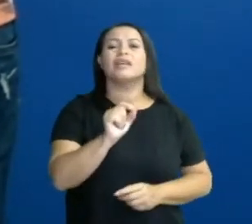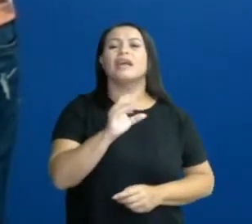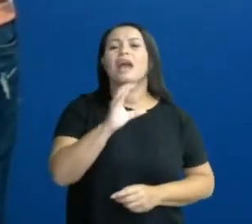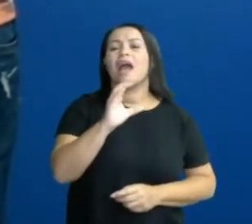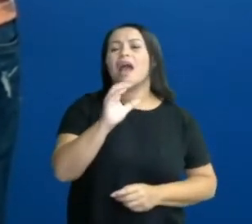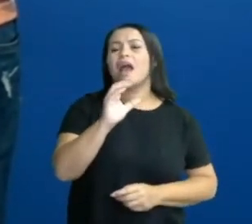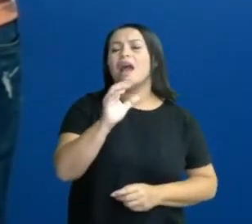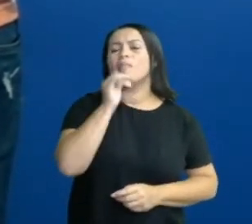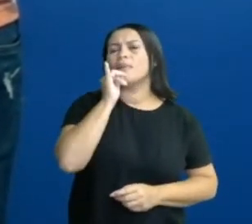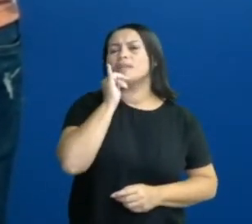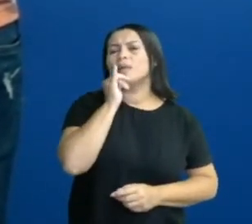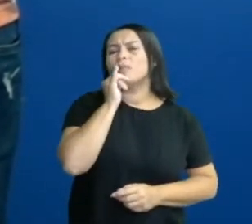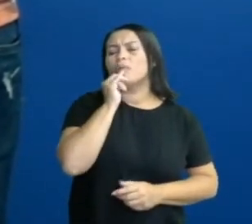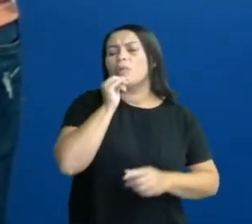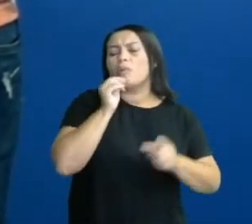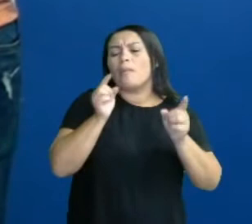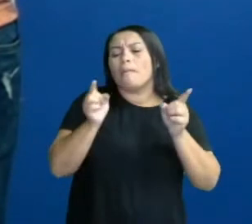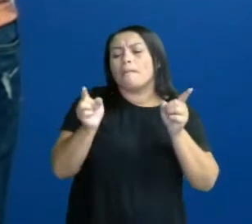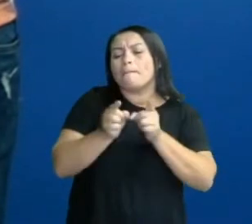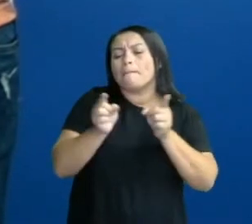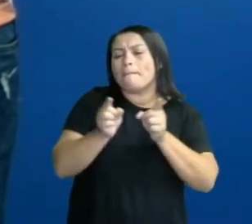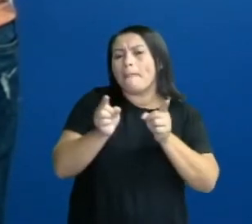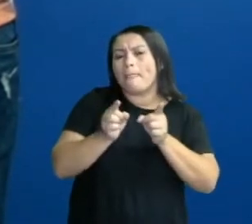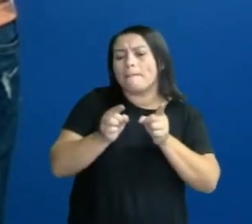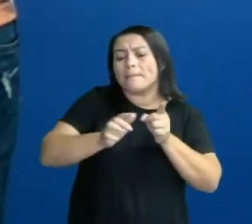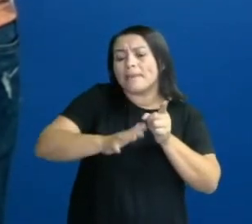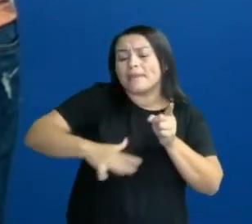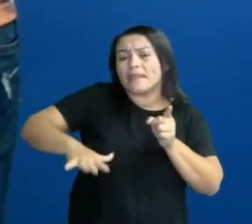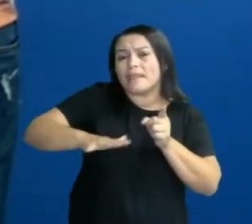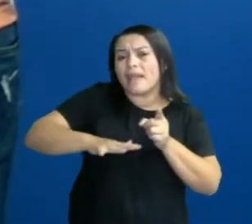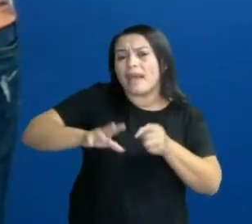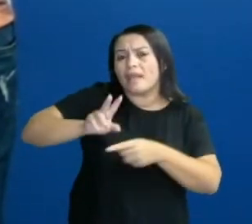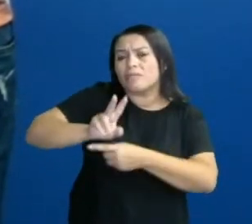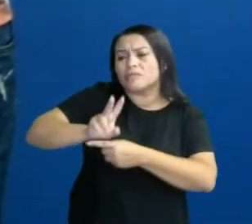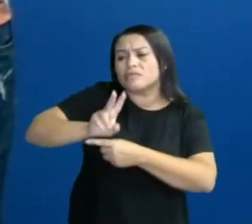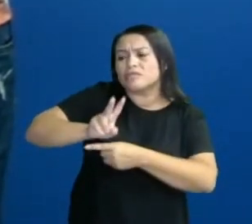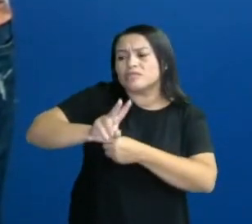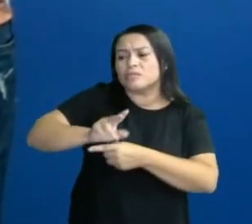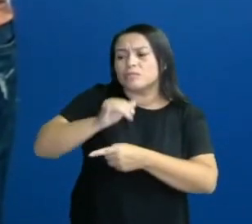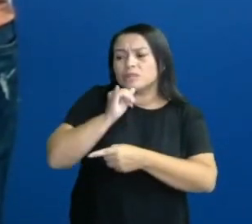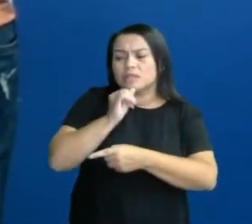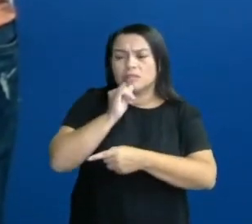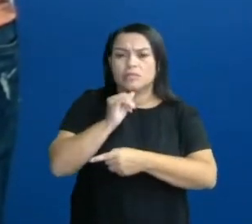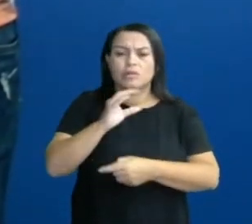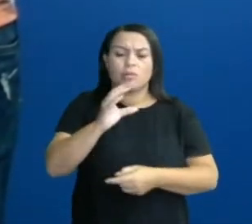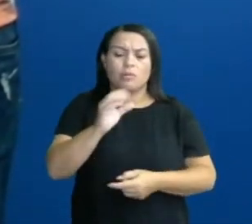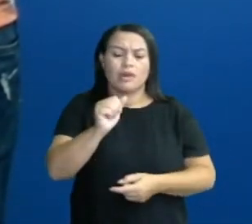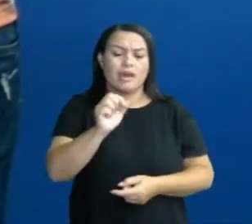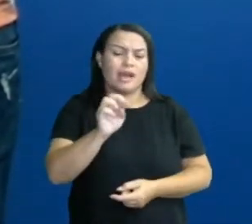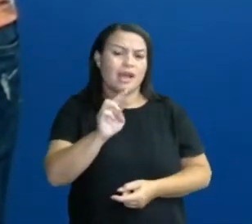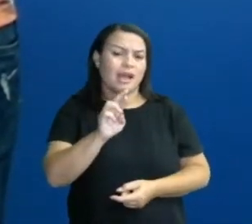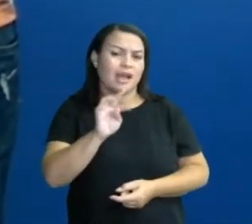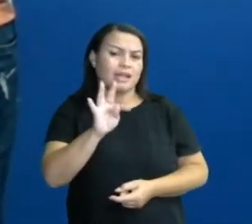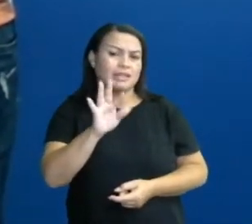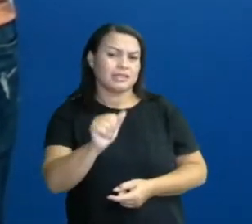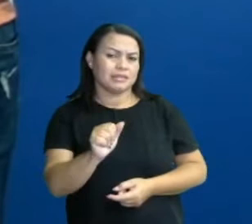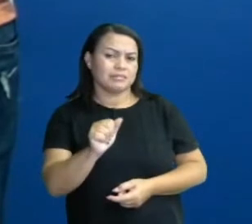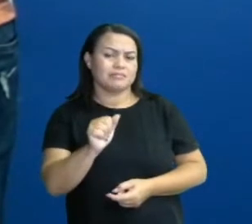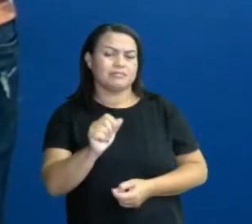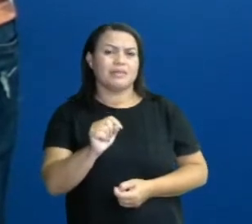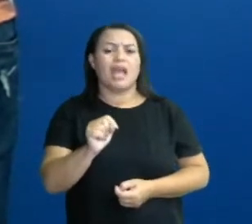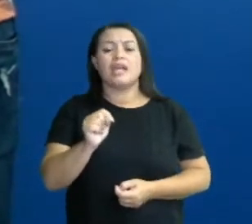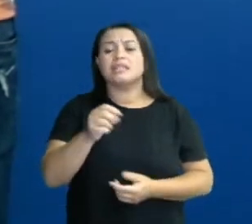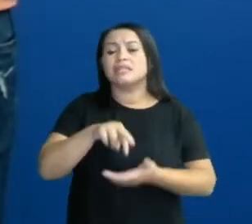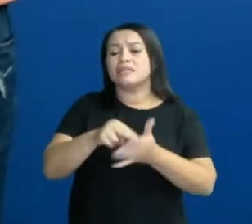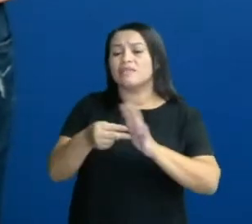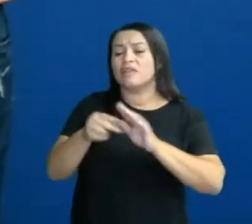de uma pequena área da superfície da Terra, uma área restrita. Então você tem, por exemplo, uma carta para um município, né? Ou seja, é uma